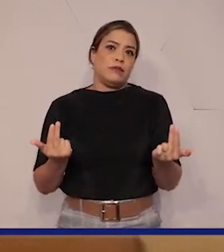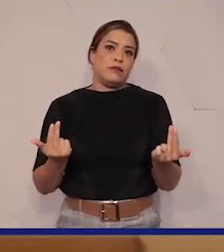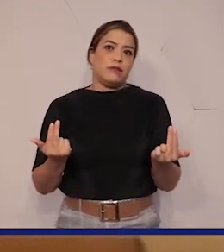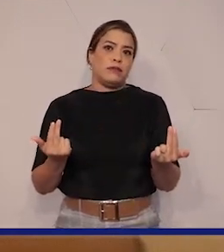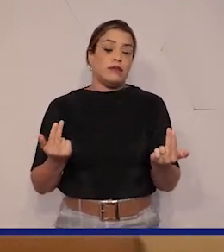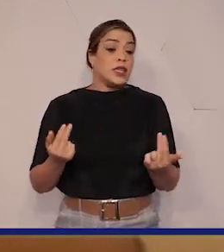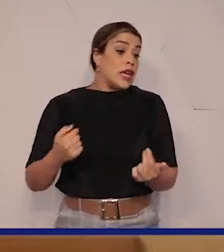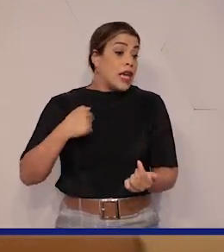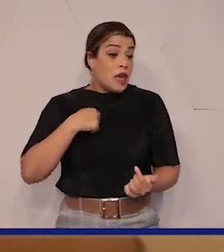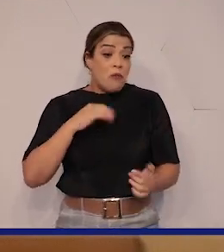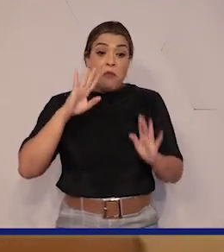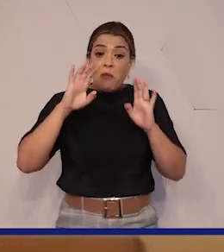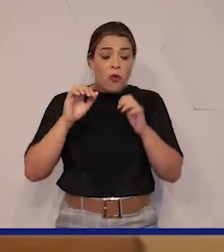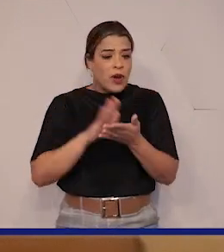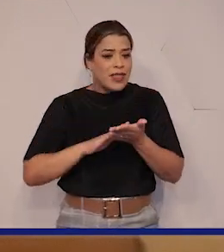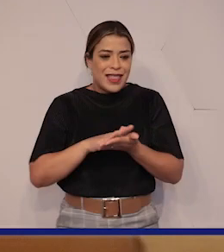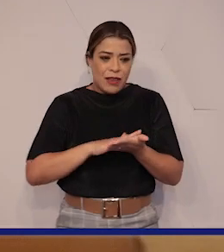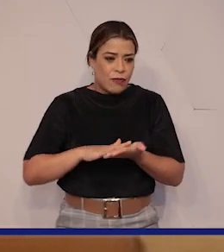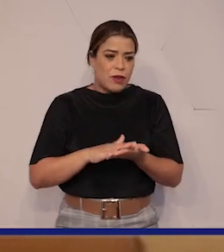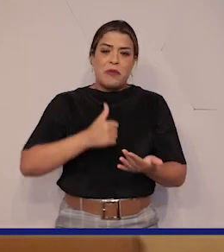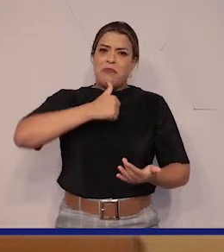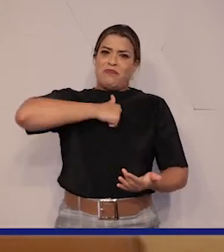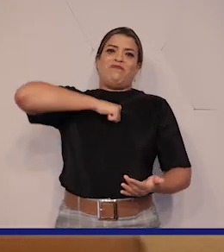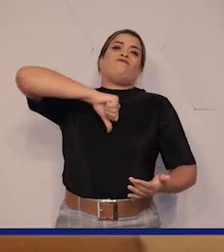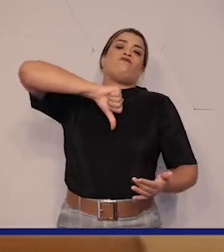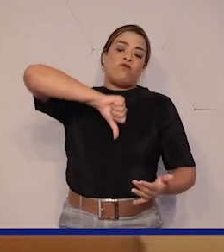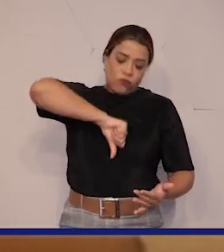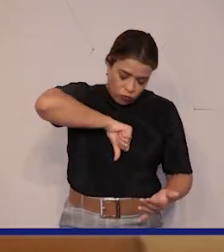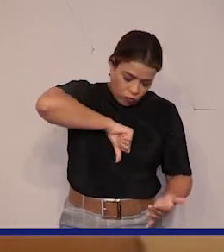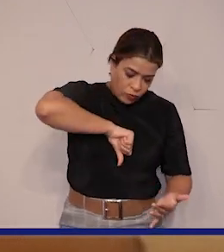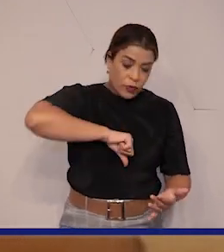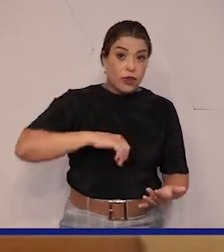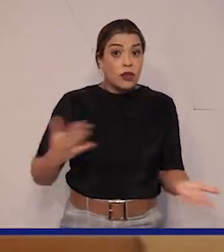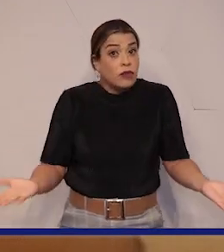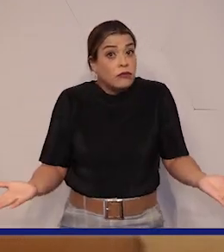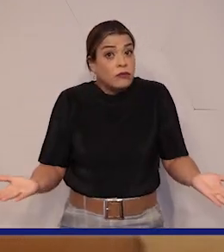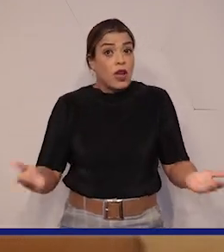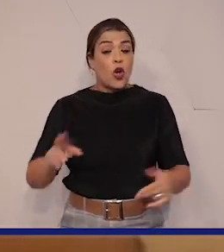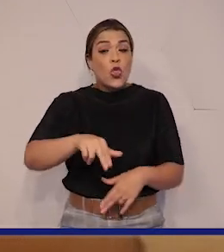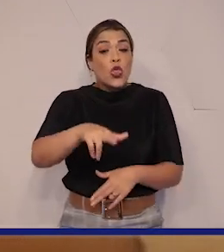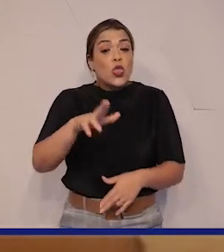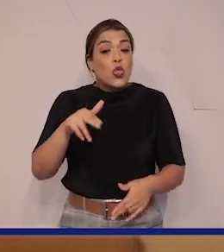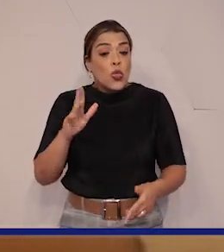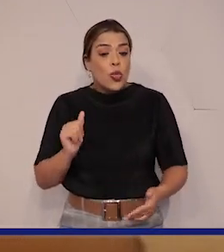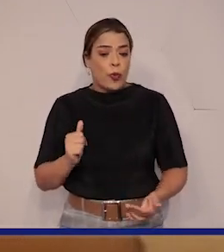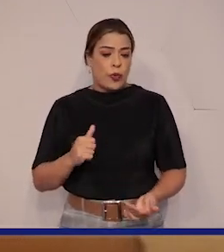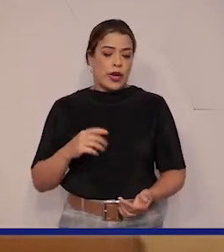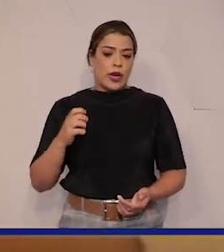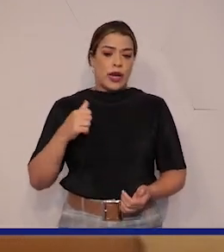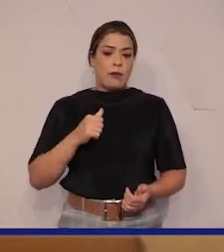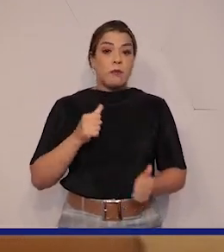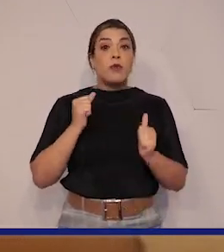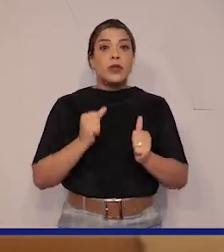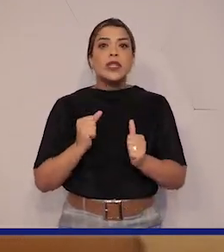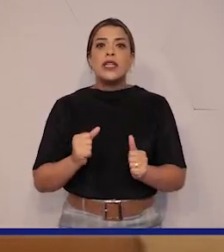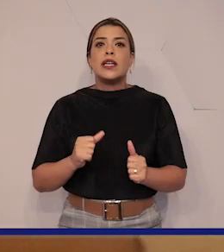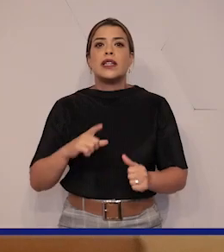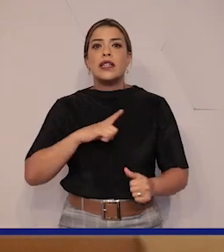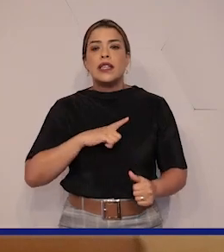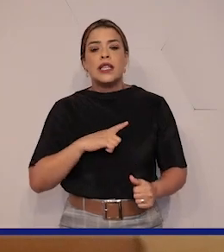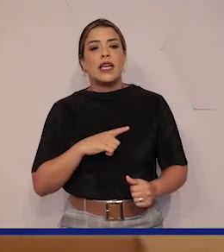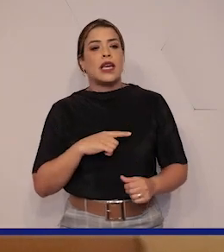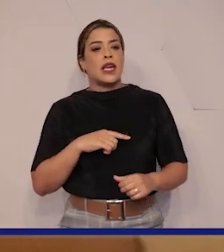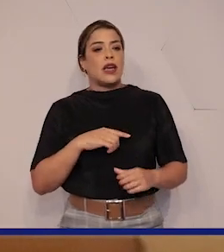era bom o suficiente, que eu era insuficiente, que eu nunca ia conseguir estar em